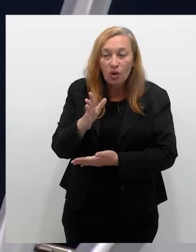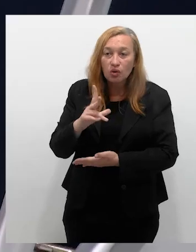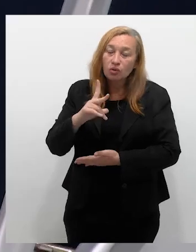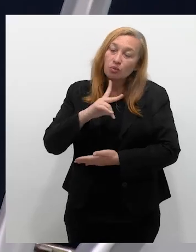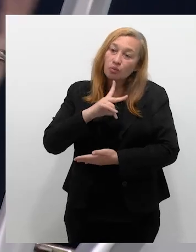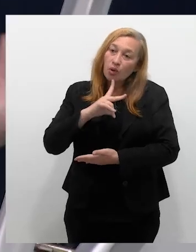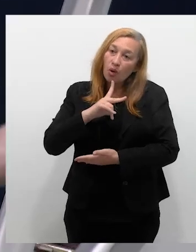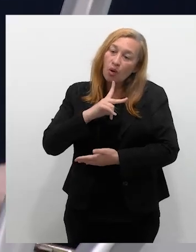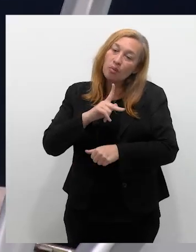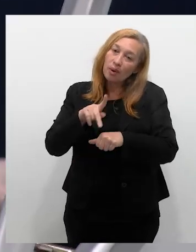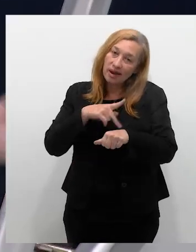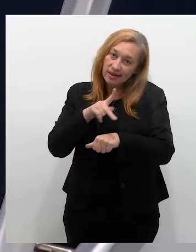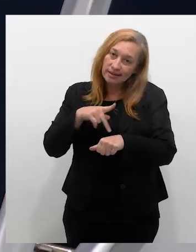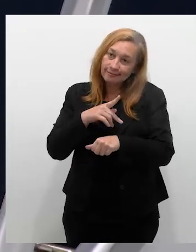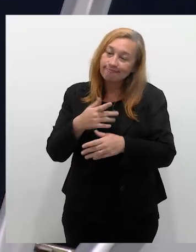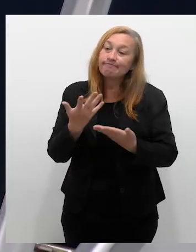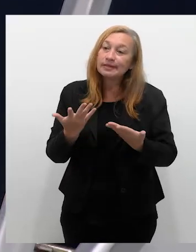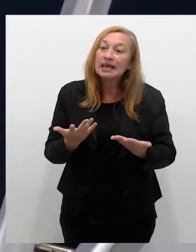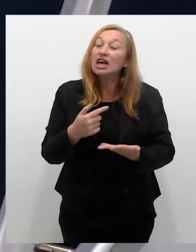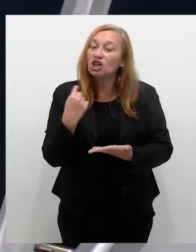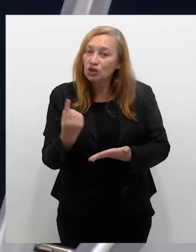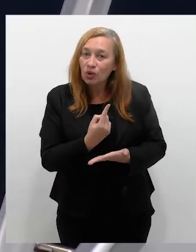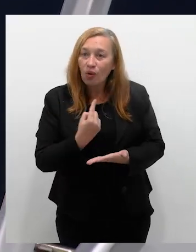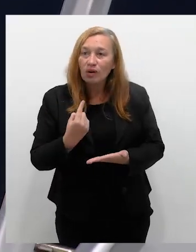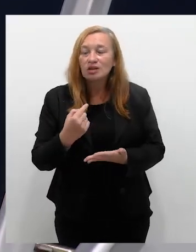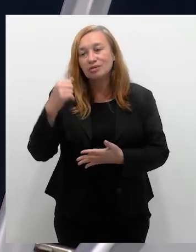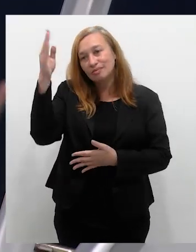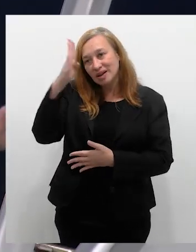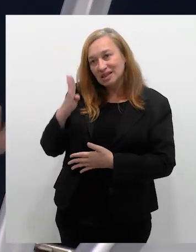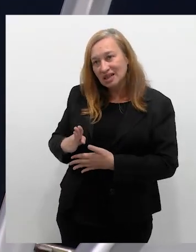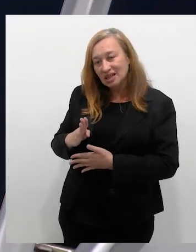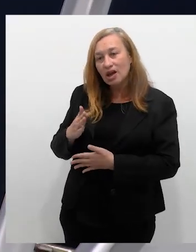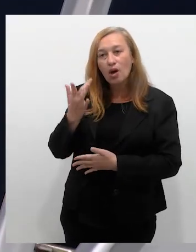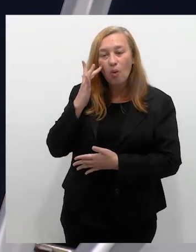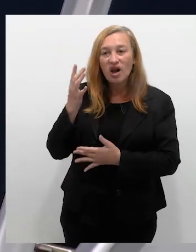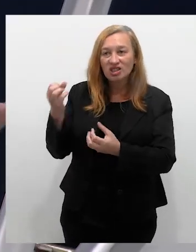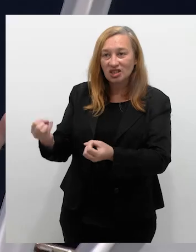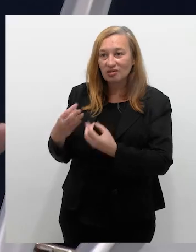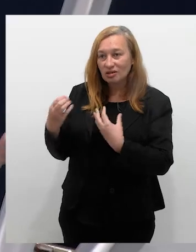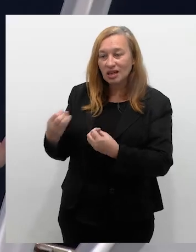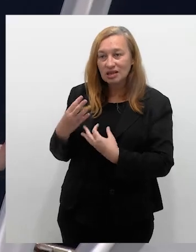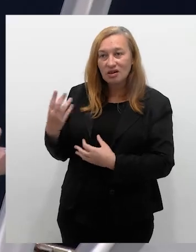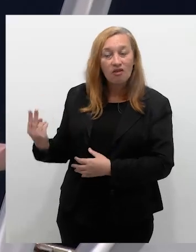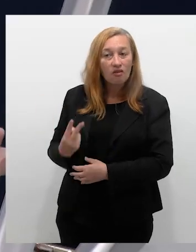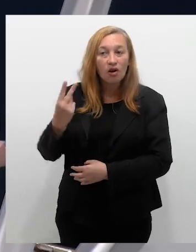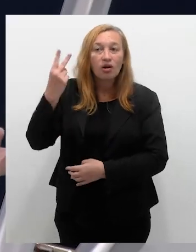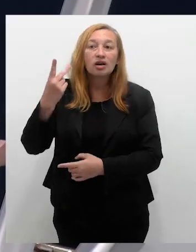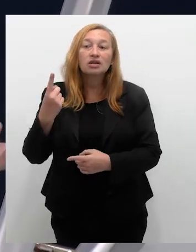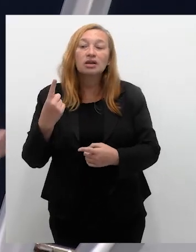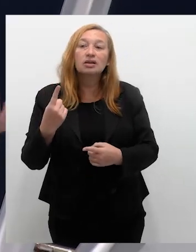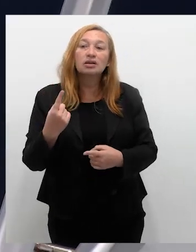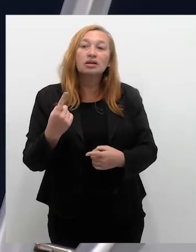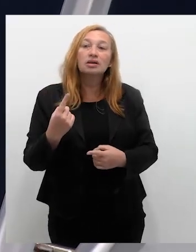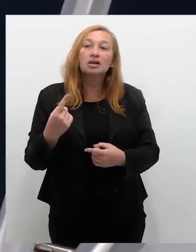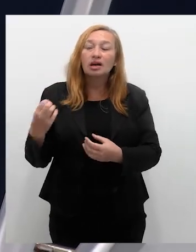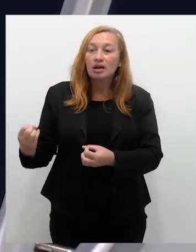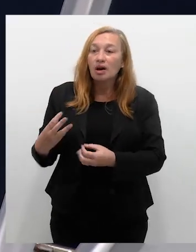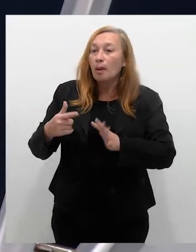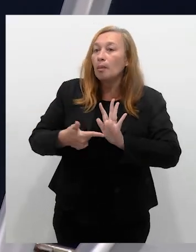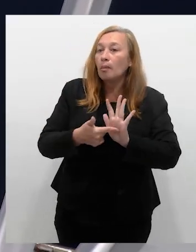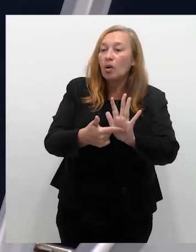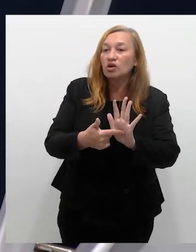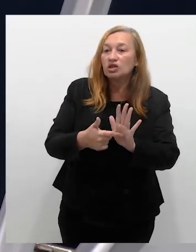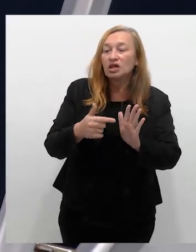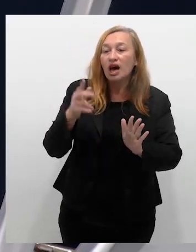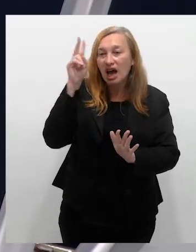olhando a história apenas do seu país. E nós, brasileiros, eu acho que a nossa educação é muito rica por isso, que a nossa educação